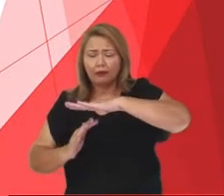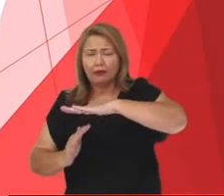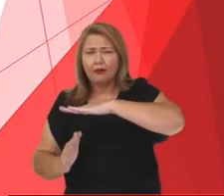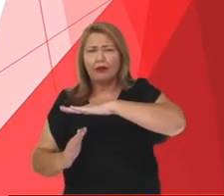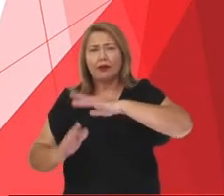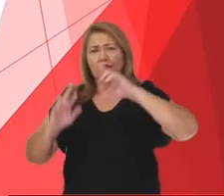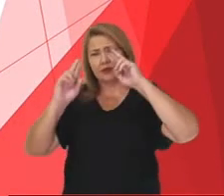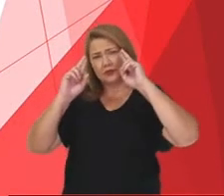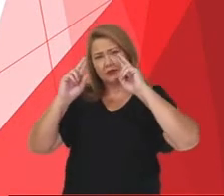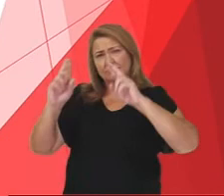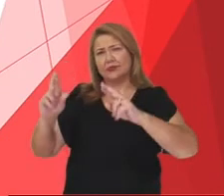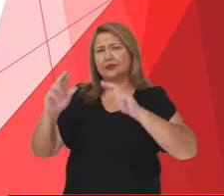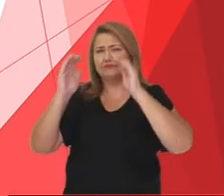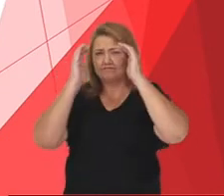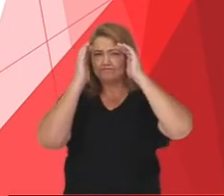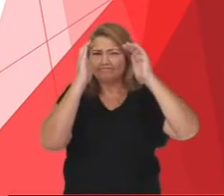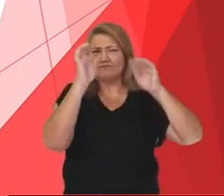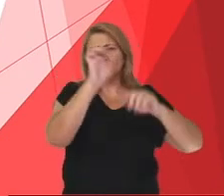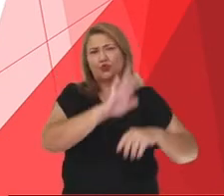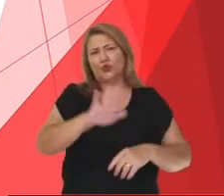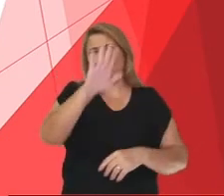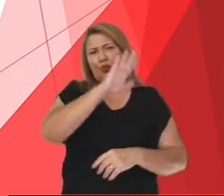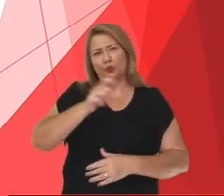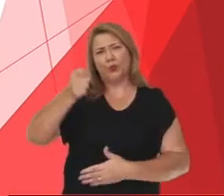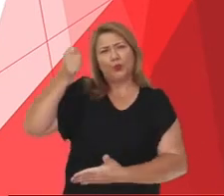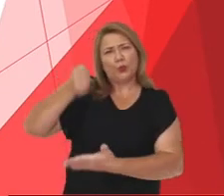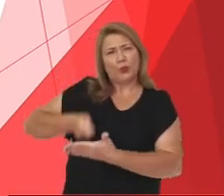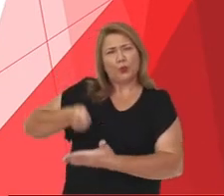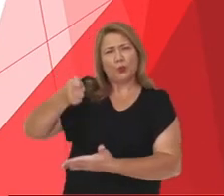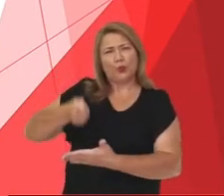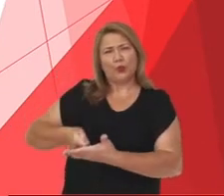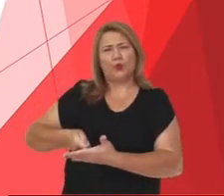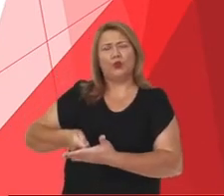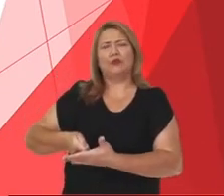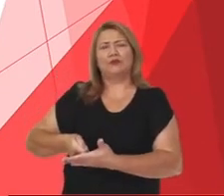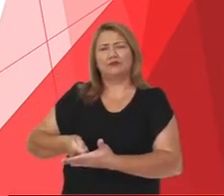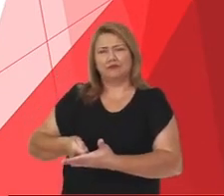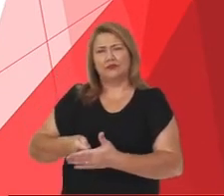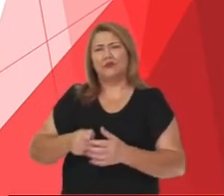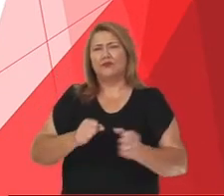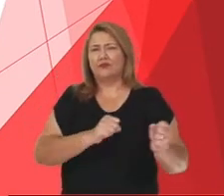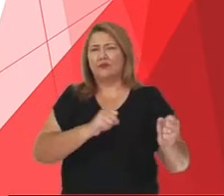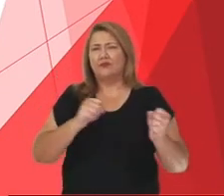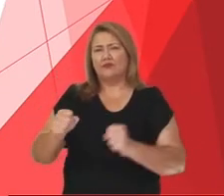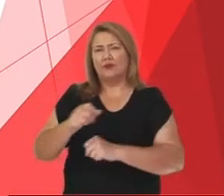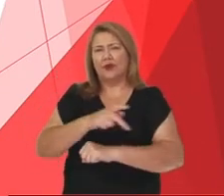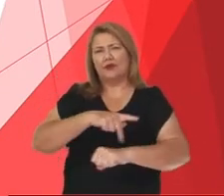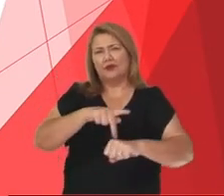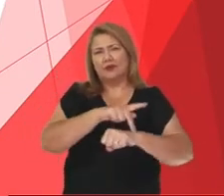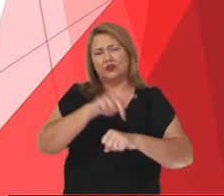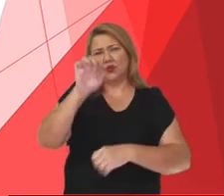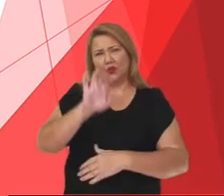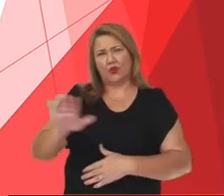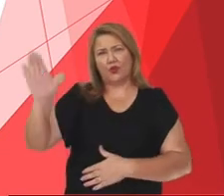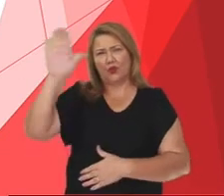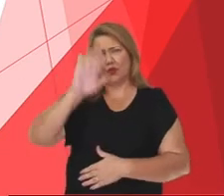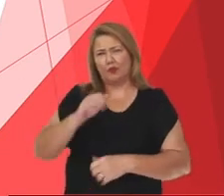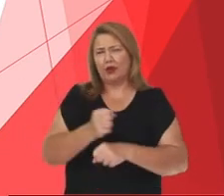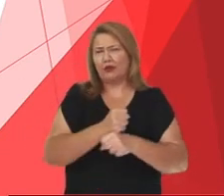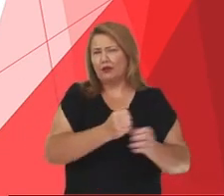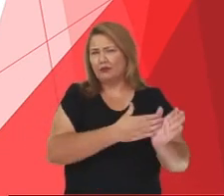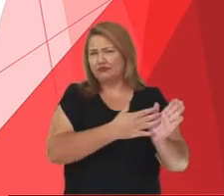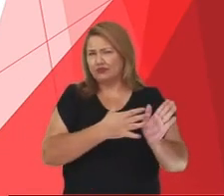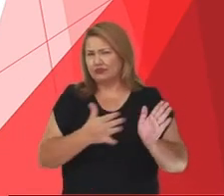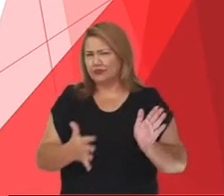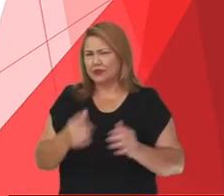vão respeitar os interesses imperialistas das potências europeias daquele período. Para